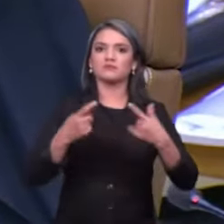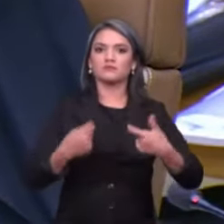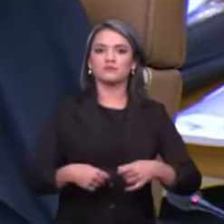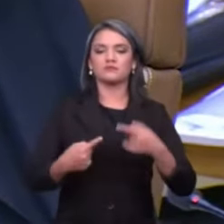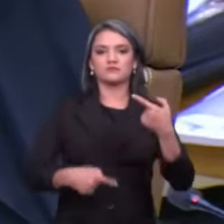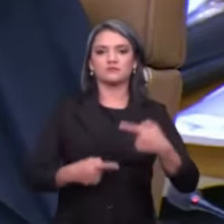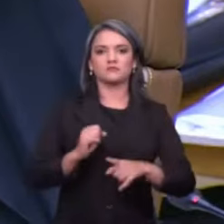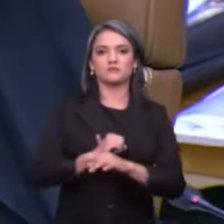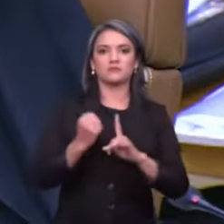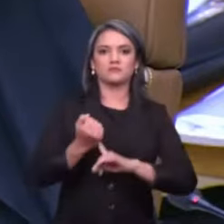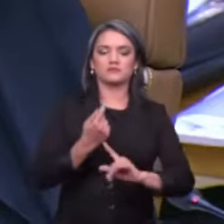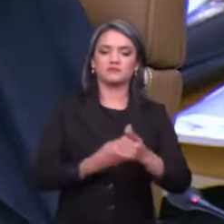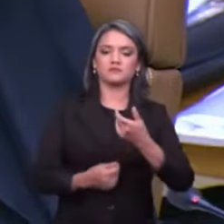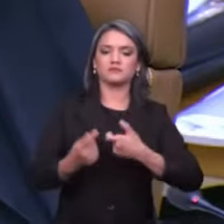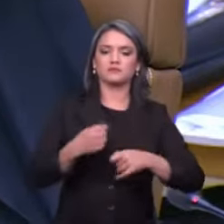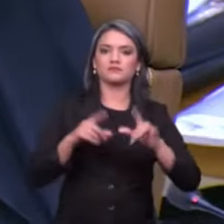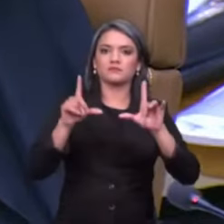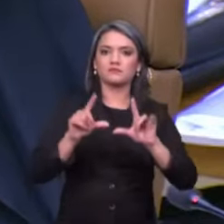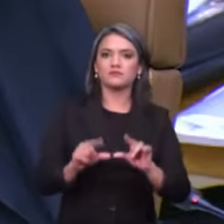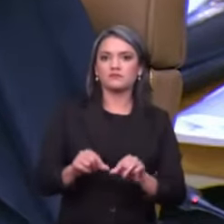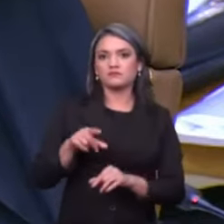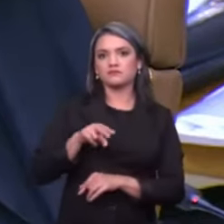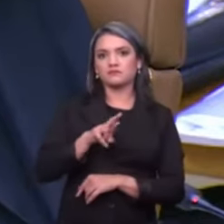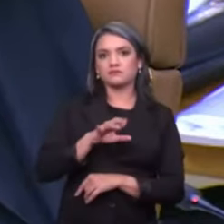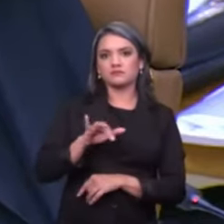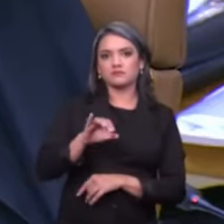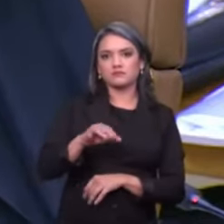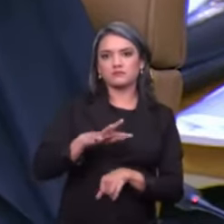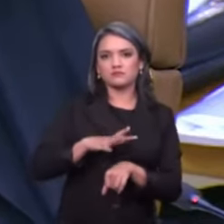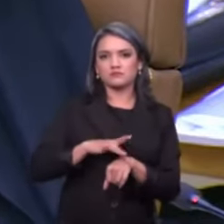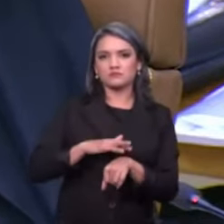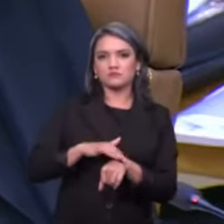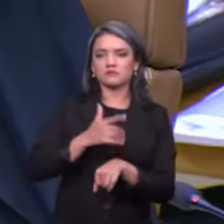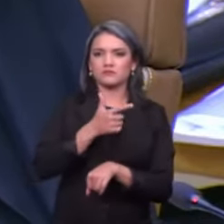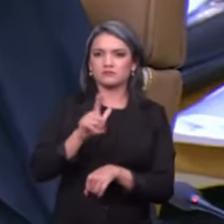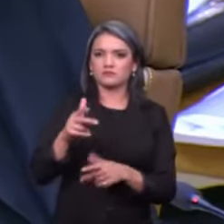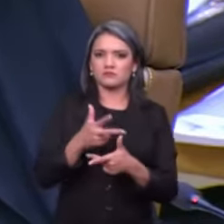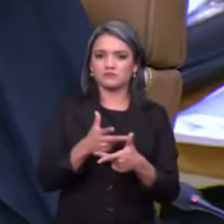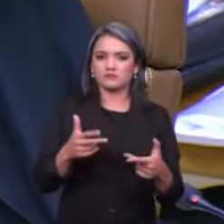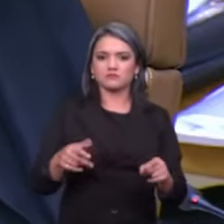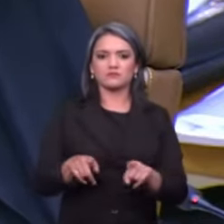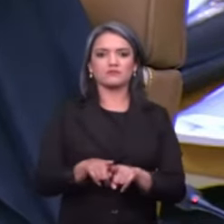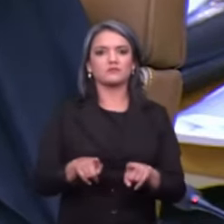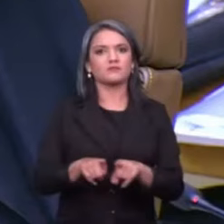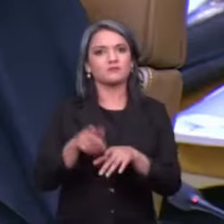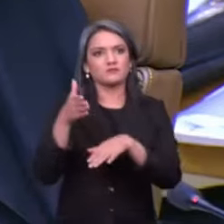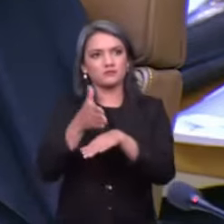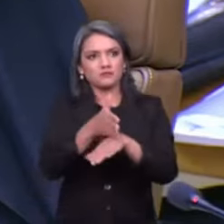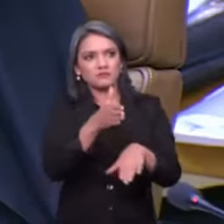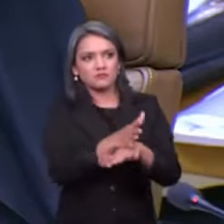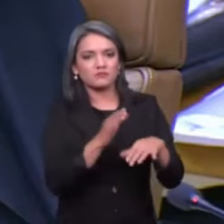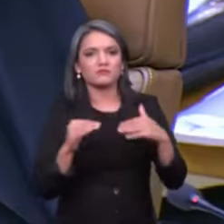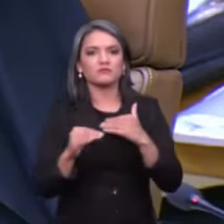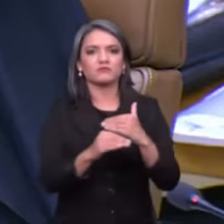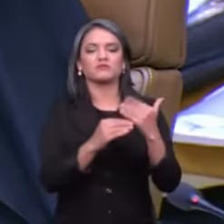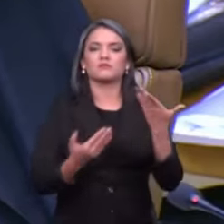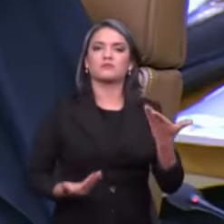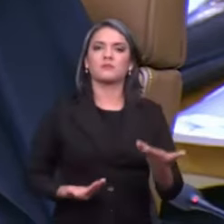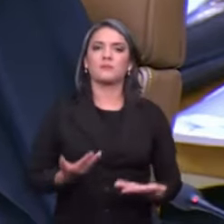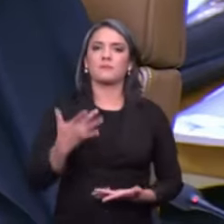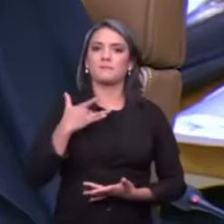econômicas que visem a redução do risco de doença e de outros agravos e ao acesso universal e igualitário às ações e serviços para sua